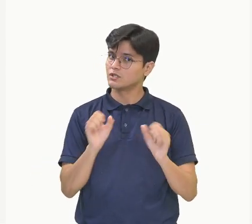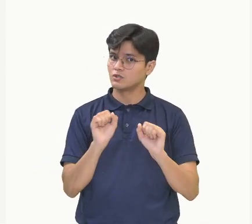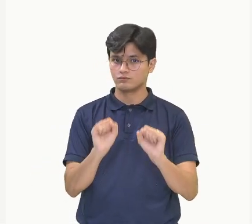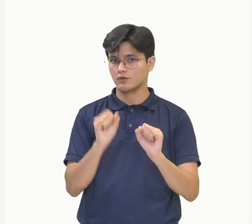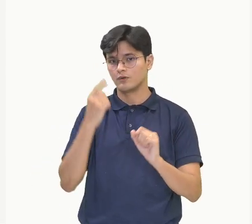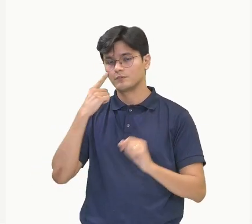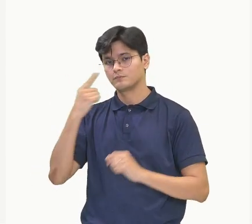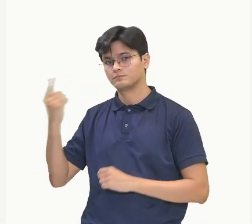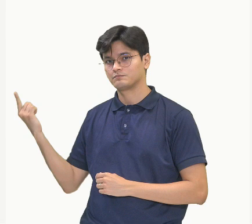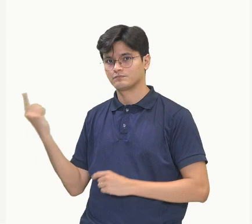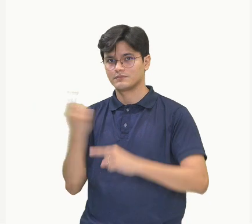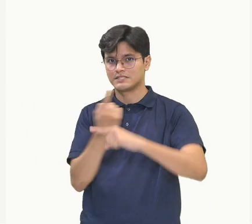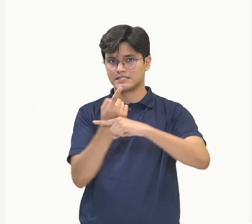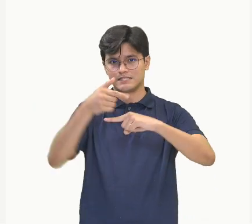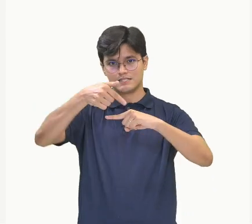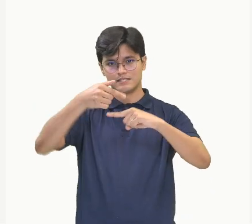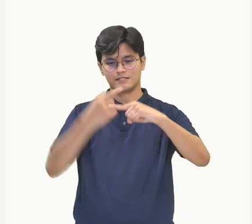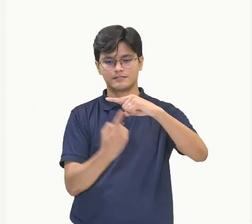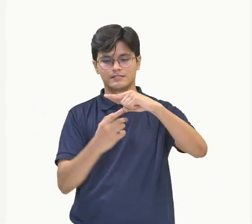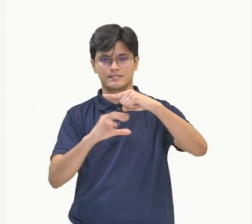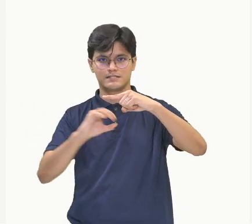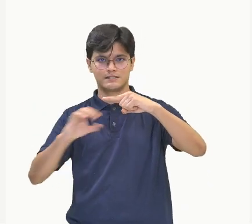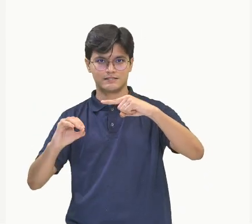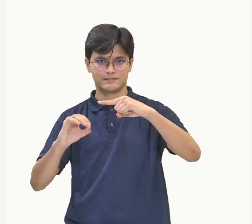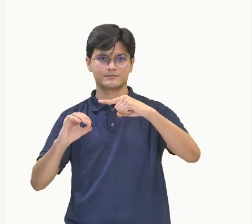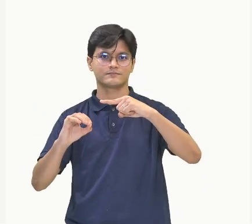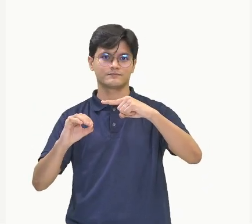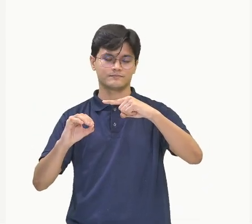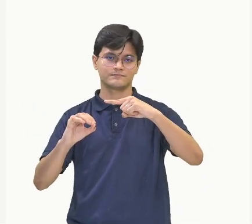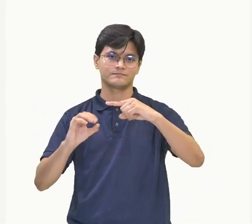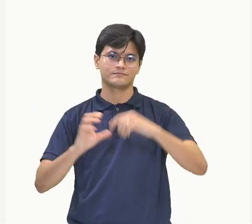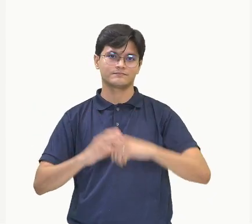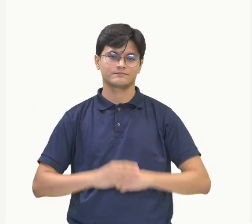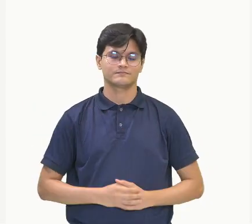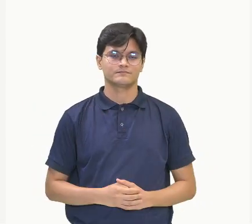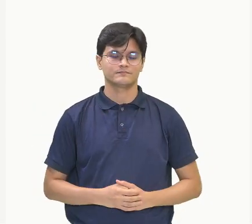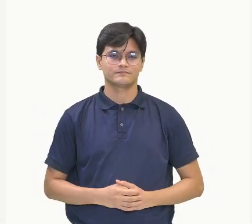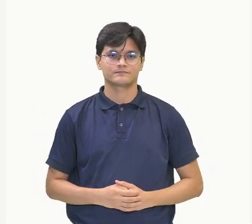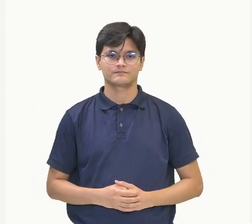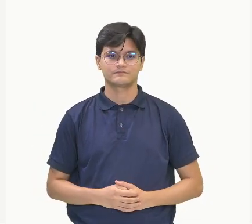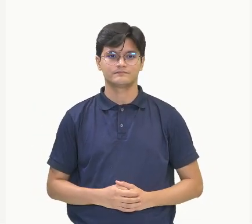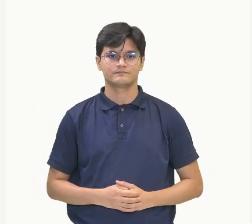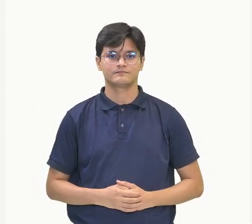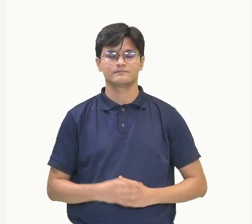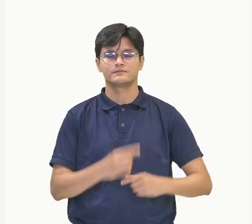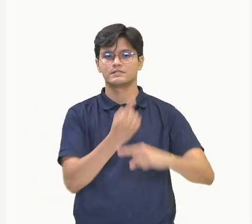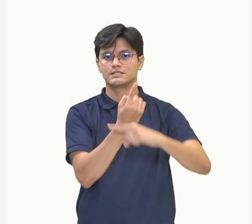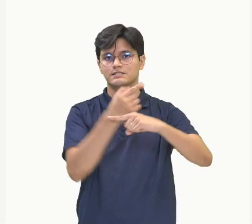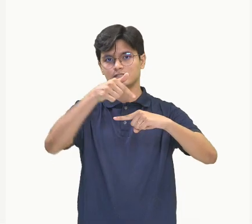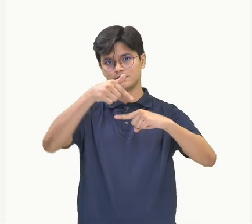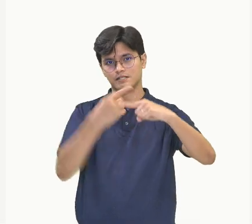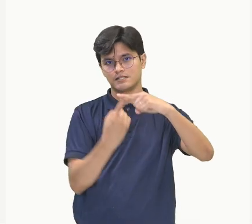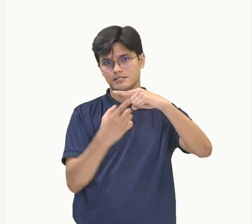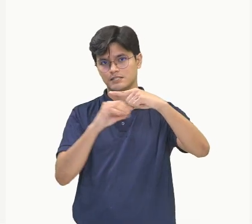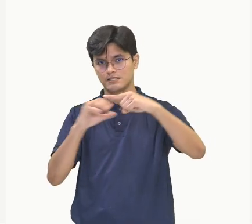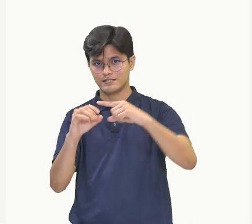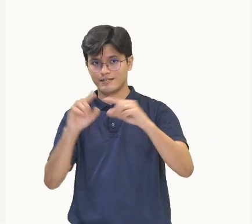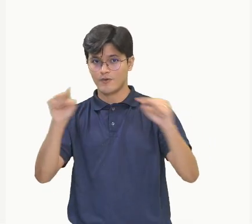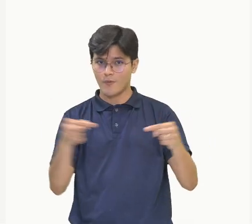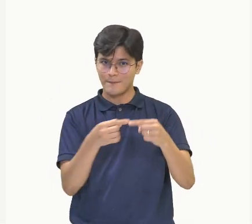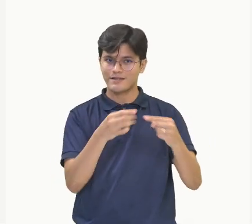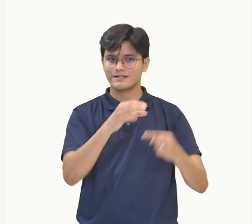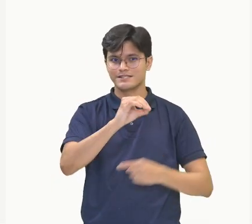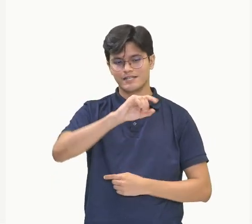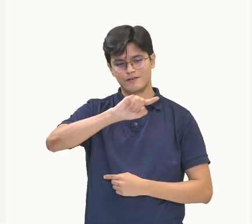100. Beleza? Então, 17 sobre 100 é a mesma coisa que 0,17. Eu não